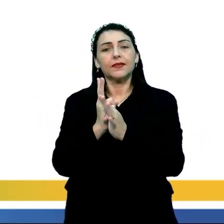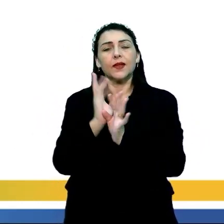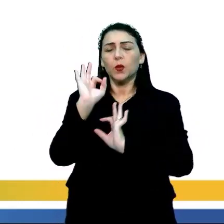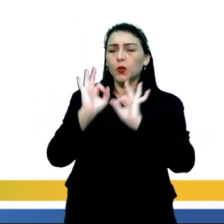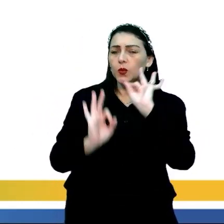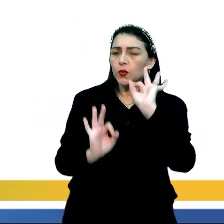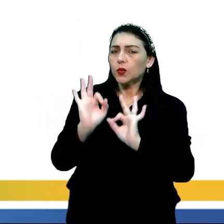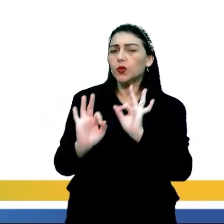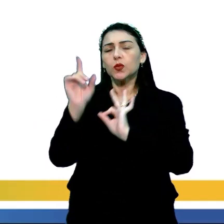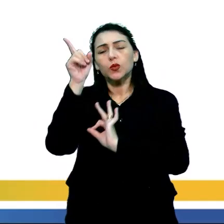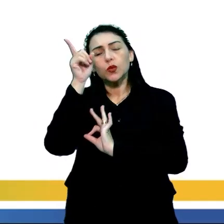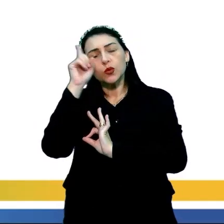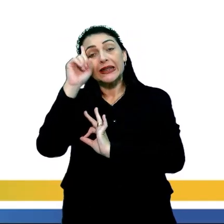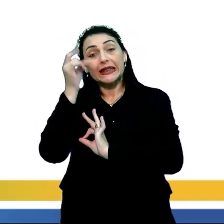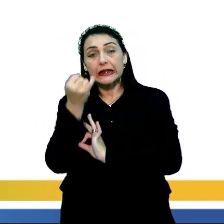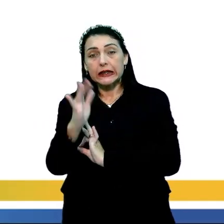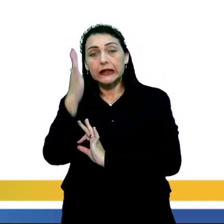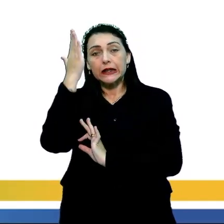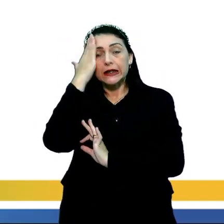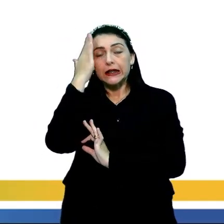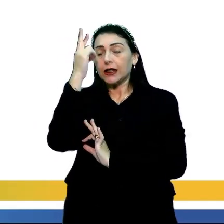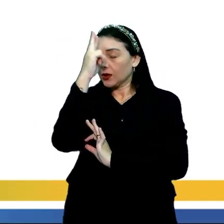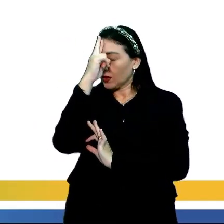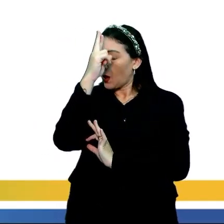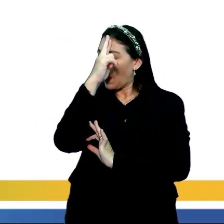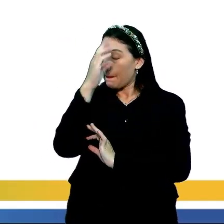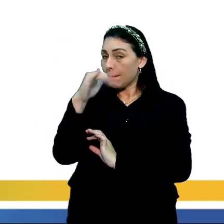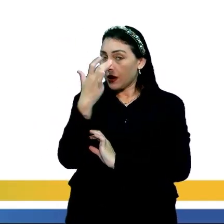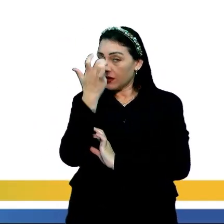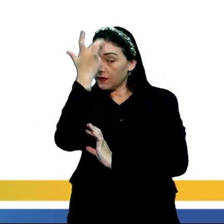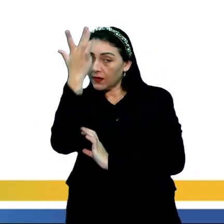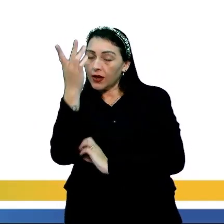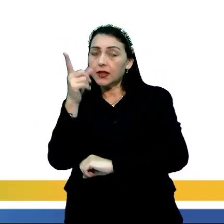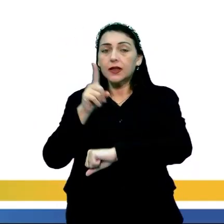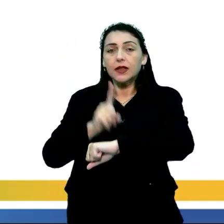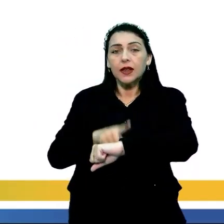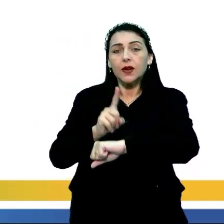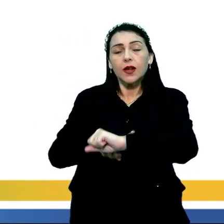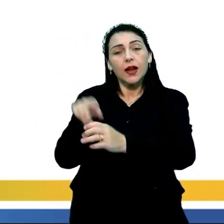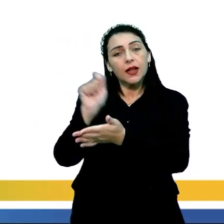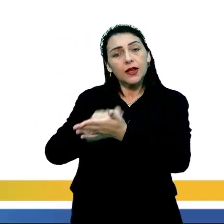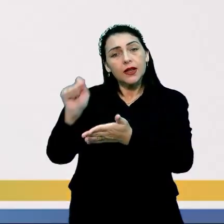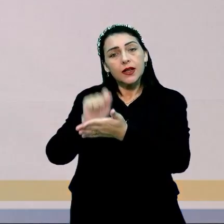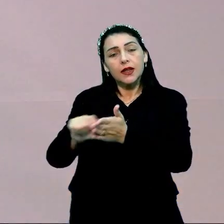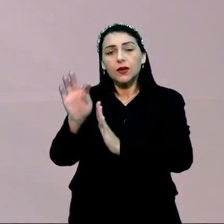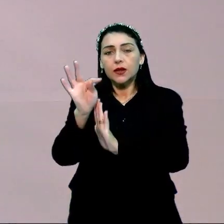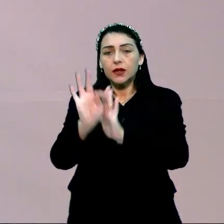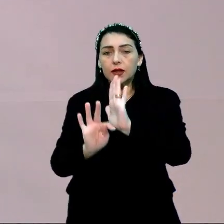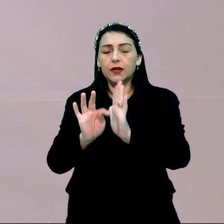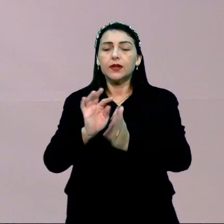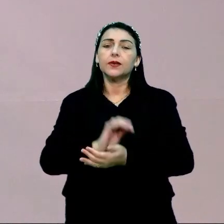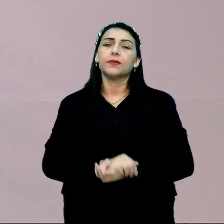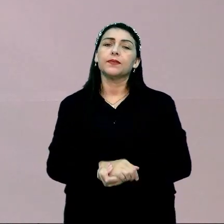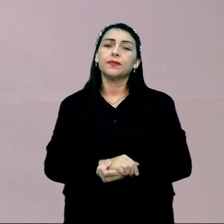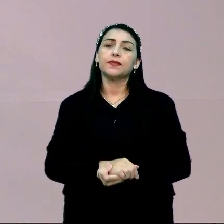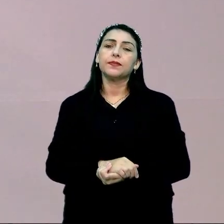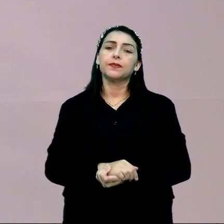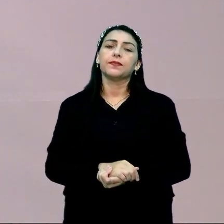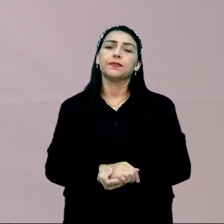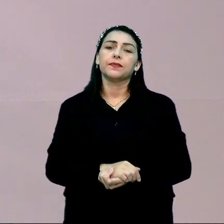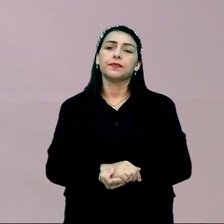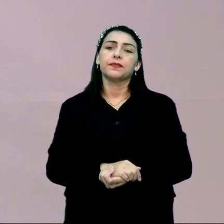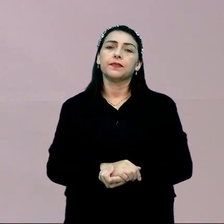após dia. E se nós compreendermos a história, fica muito mais fácil na hora da escrita do nosso texto.